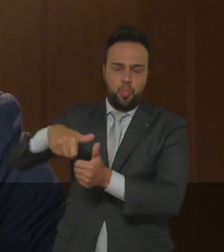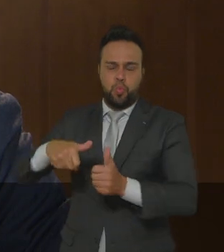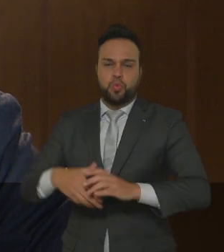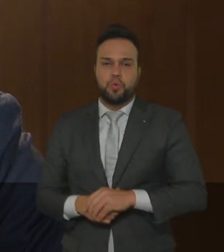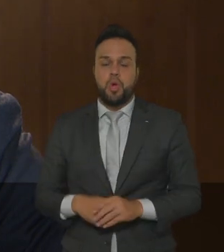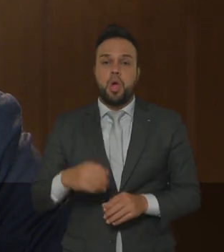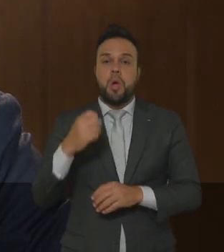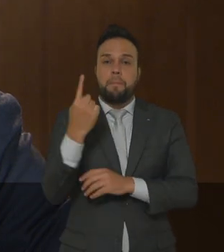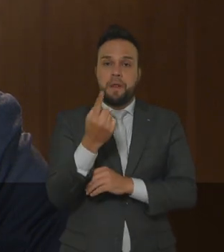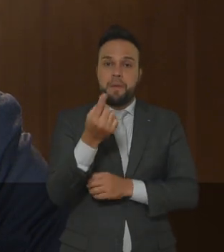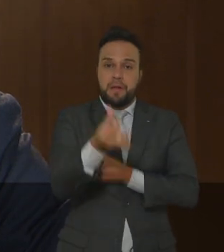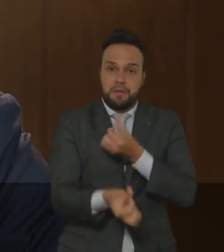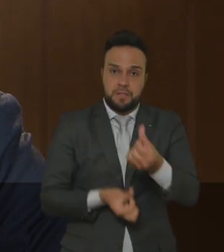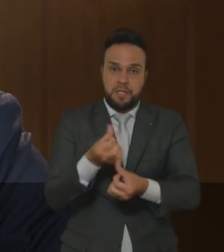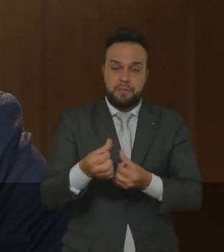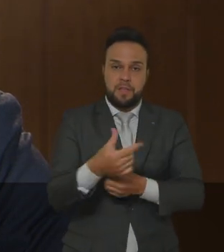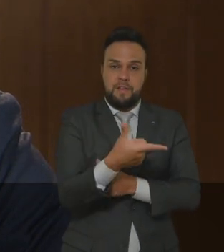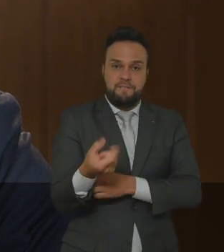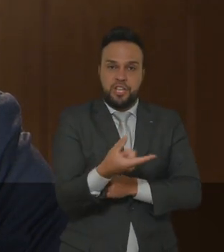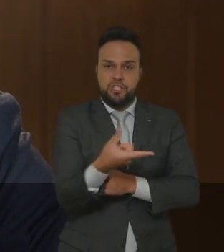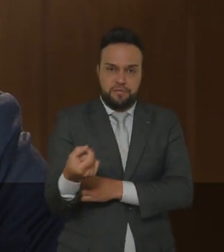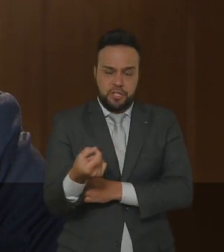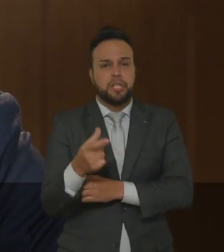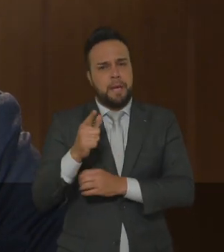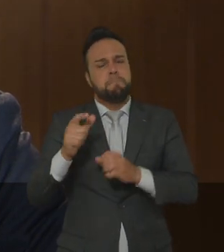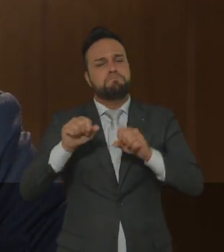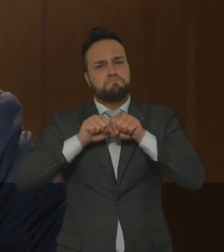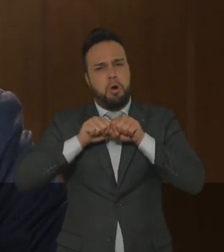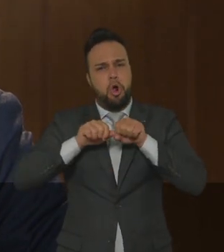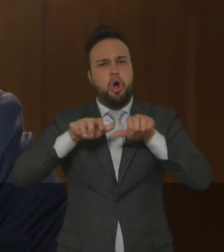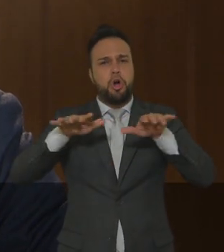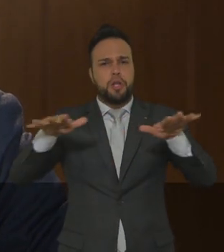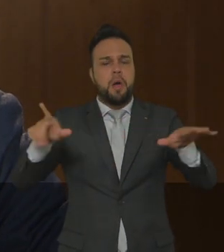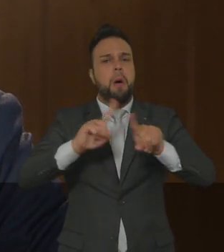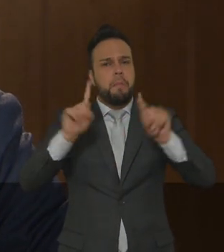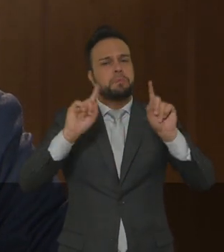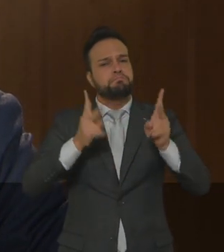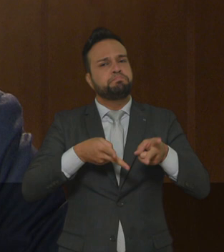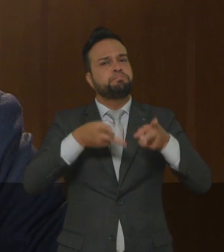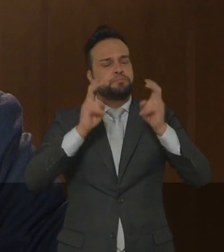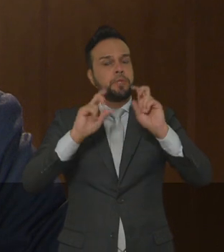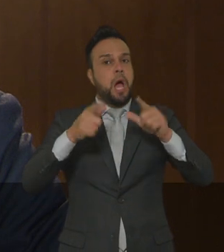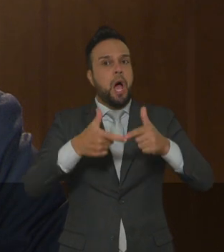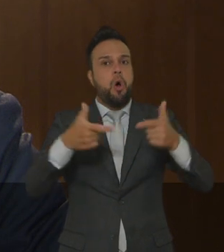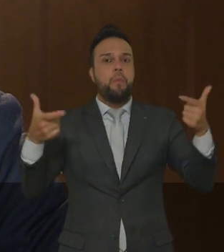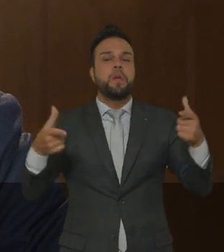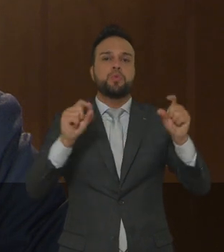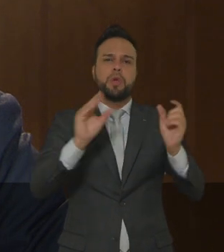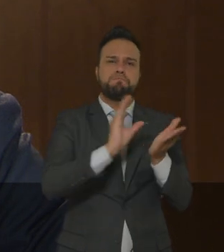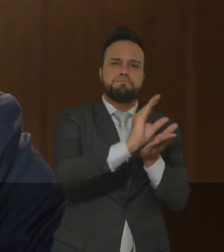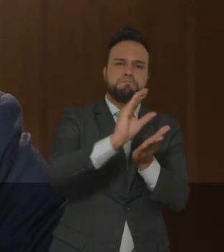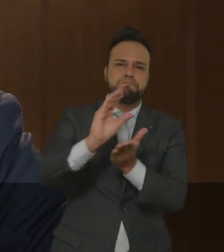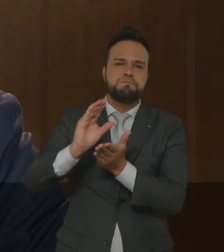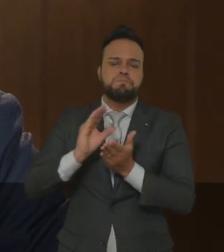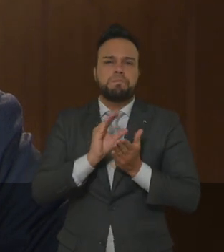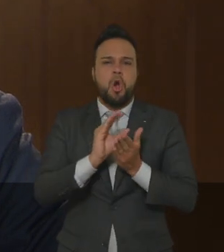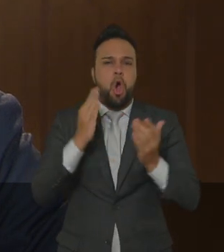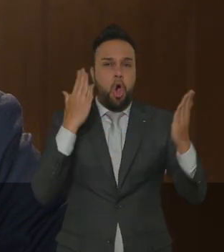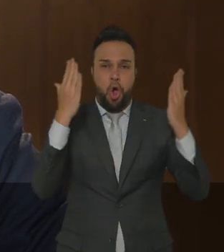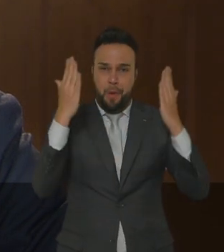no primeiro semestre de 2007 apesar da pandemia verificamos um aumento de ingresso de investimentos